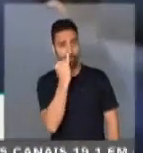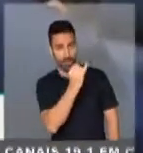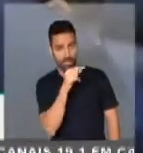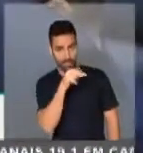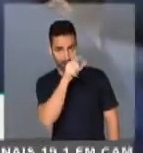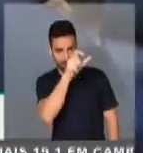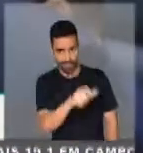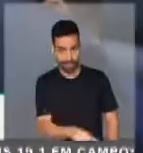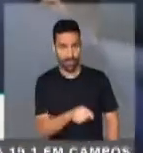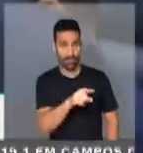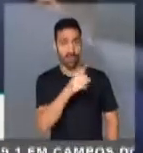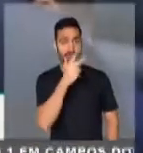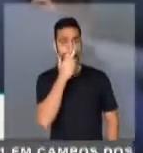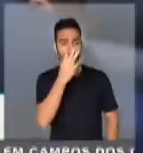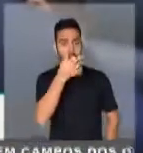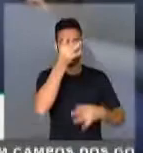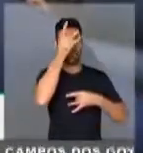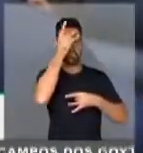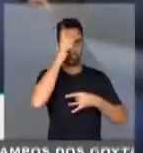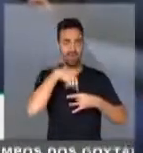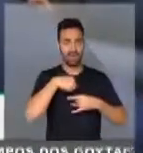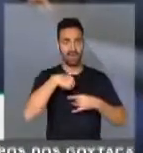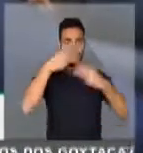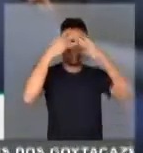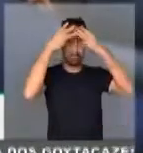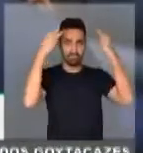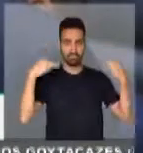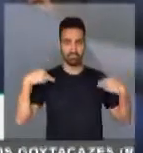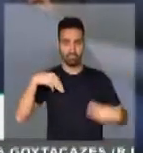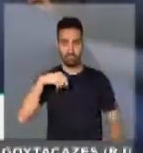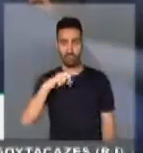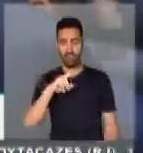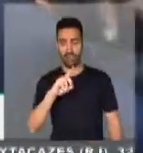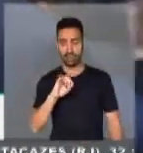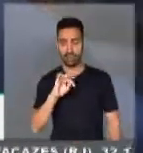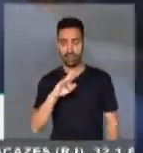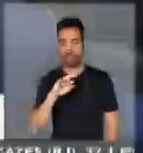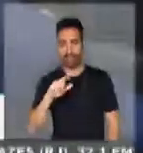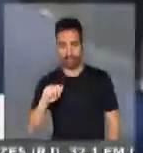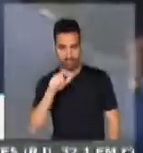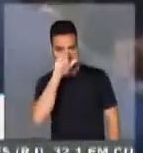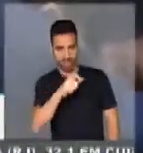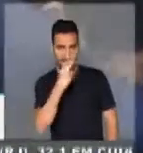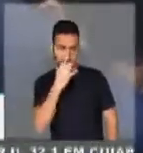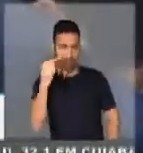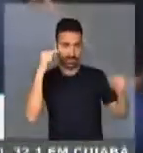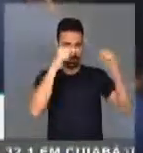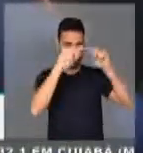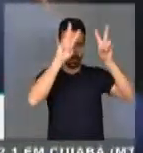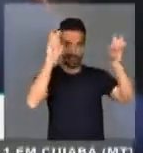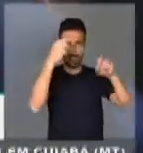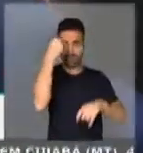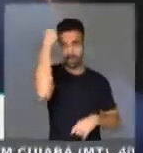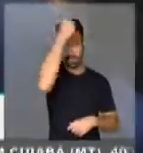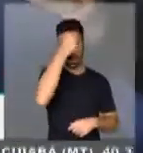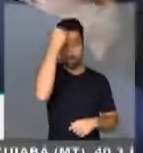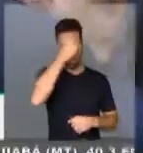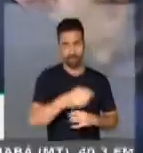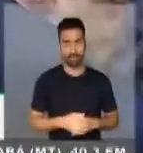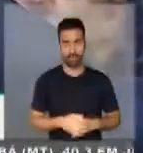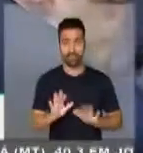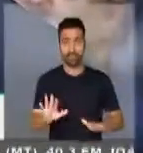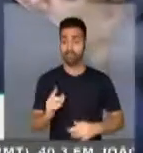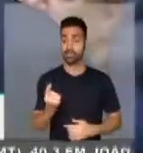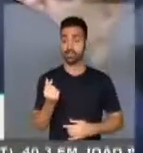agora incorporou o espírito de Madre Teresa do Calcutá, que nós não achamos, né, o dinheiro não